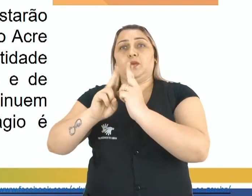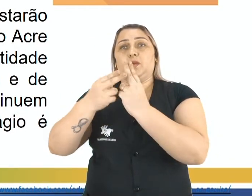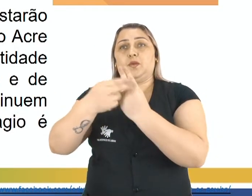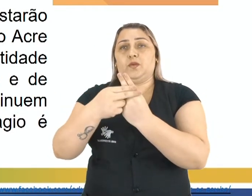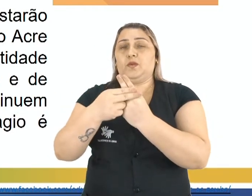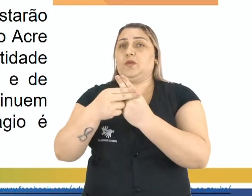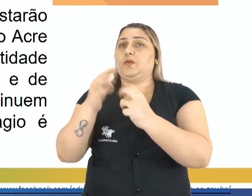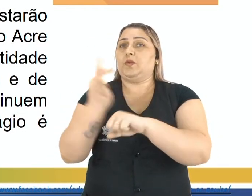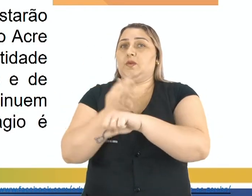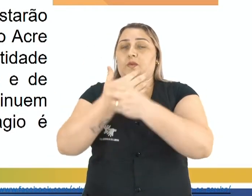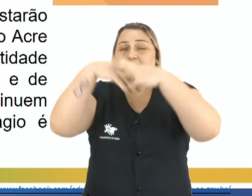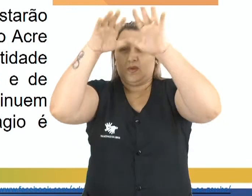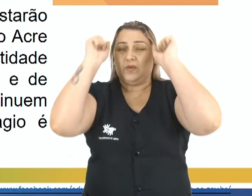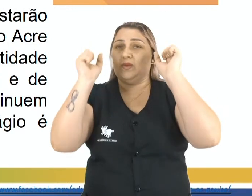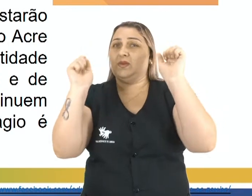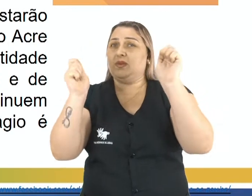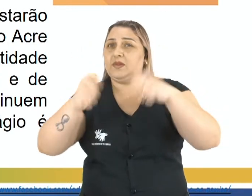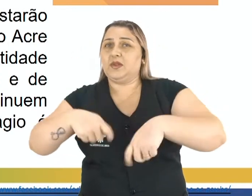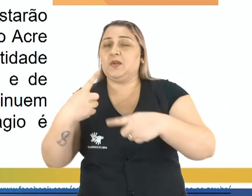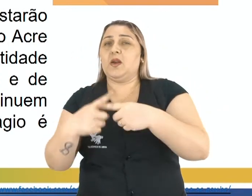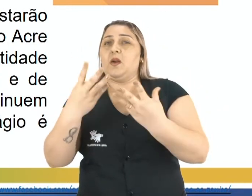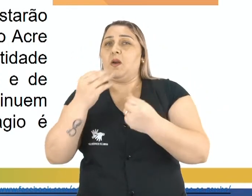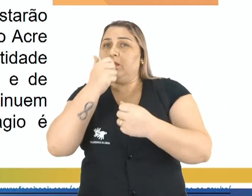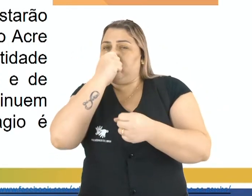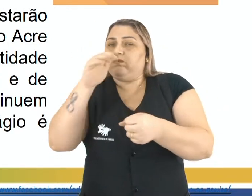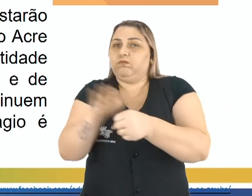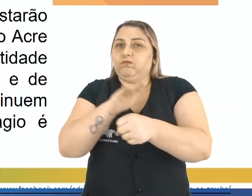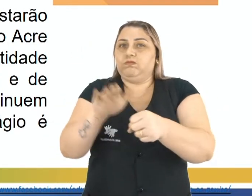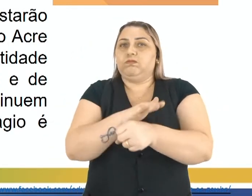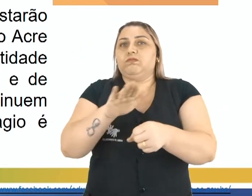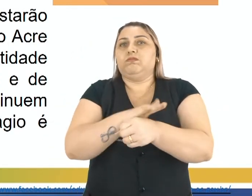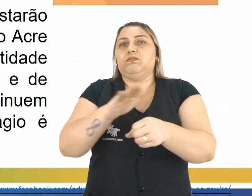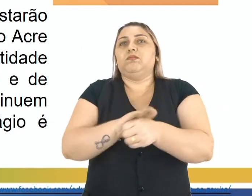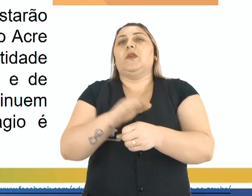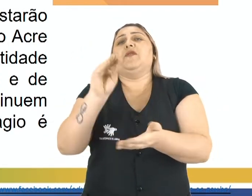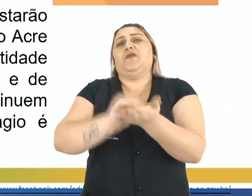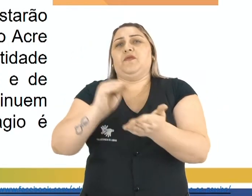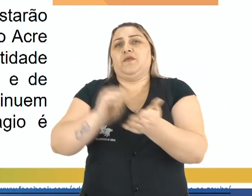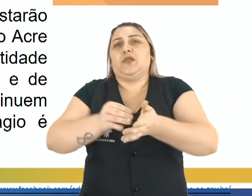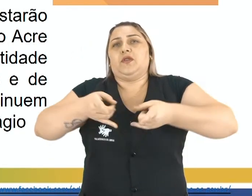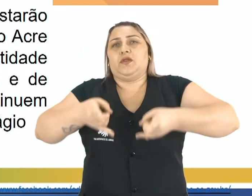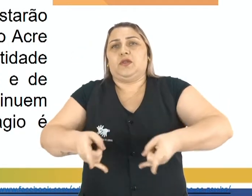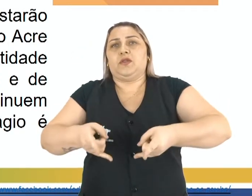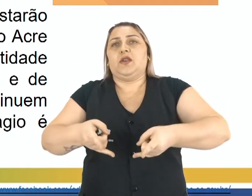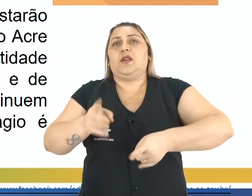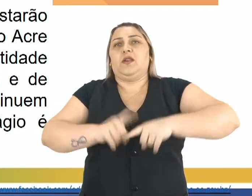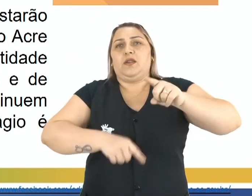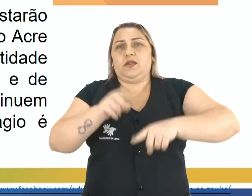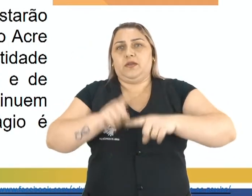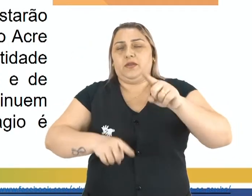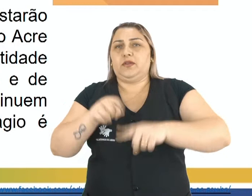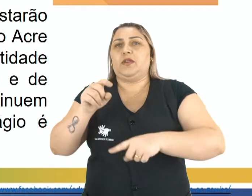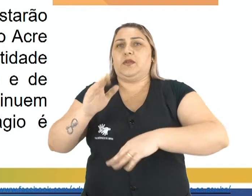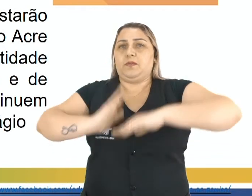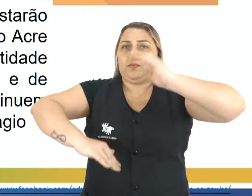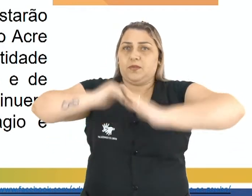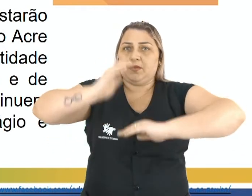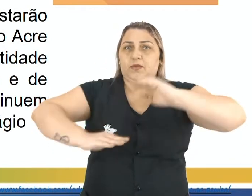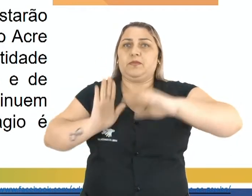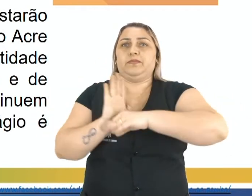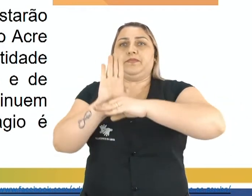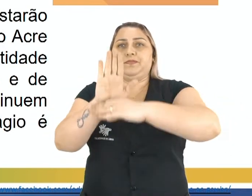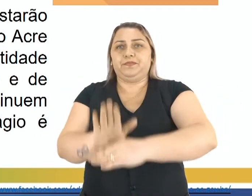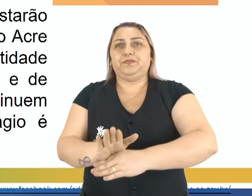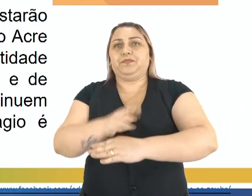não suportaria o atendimento em uma grande quantidade de pessoas, por falta de leitos, de equipamentos e de profissionais,